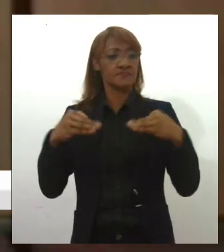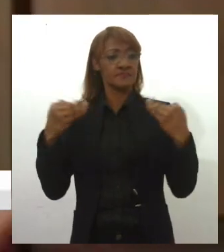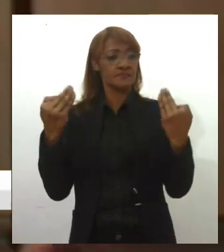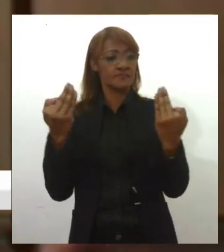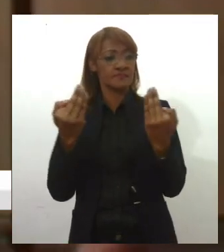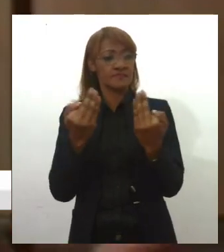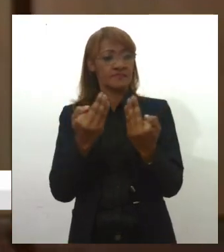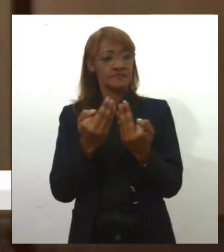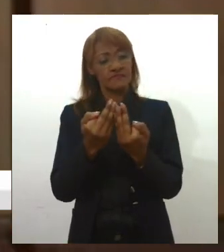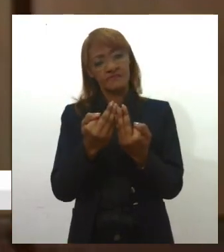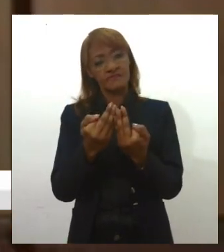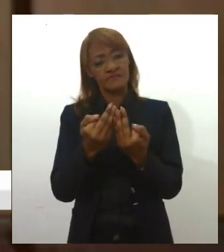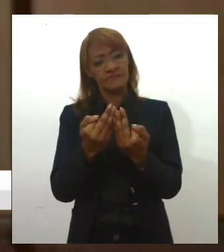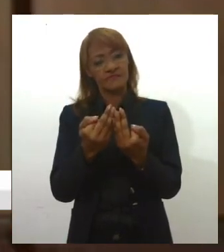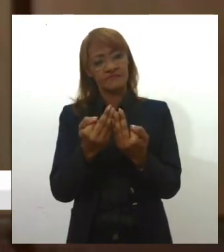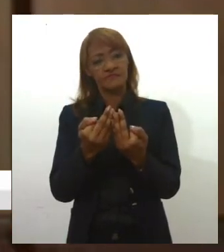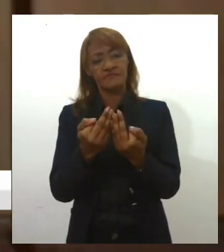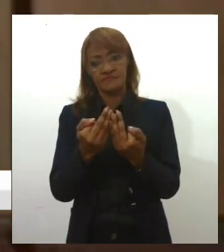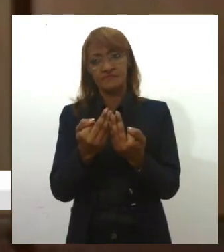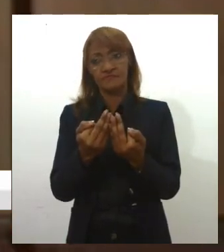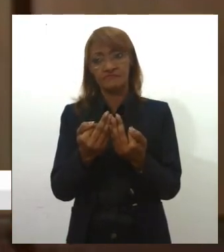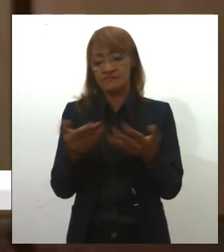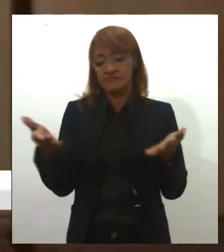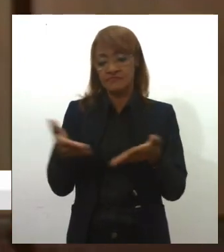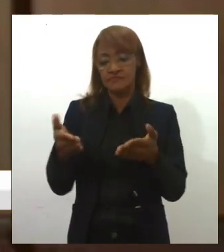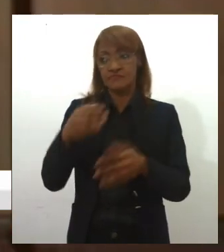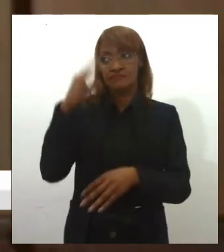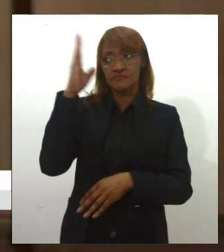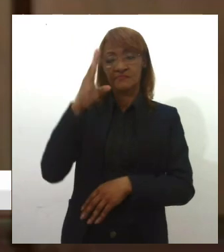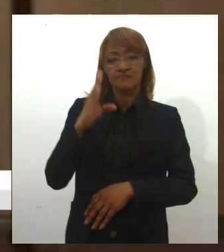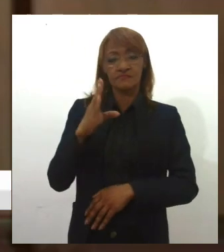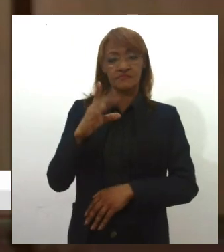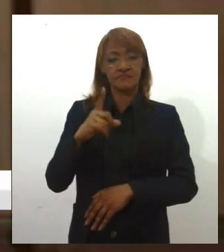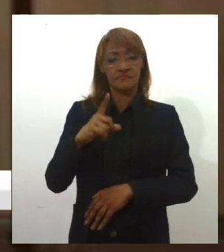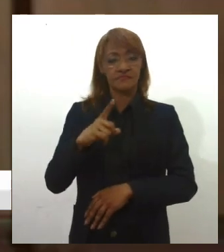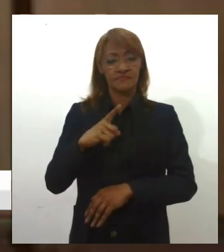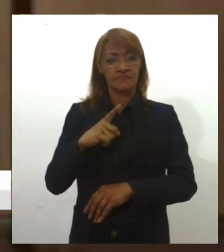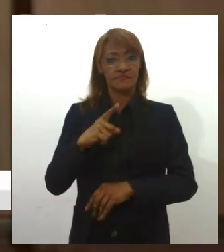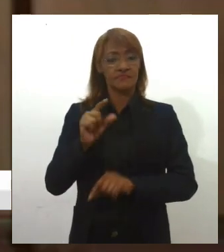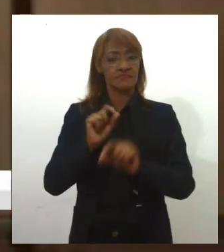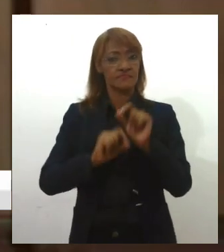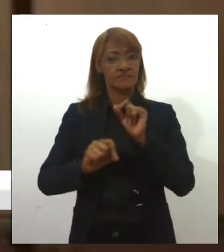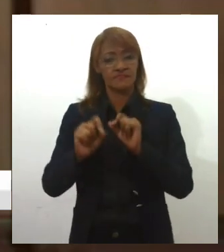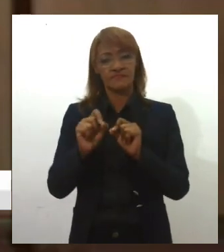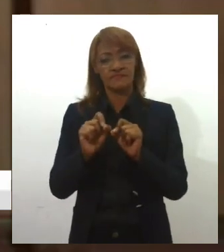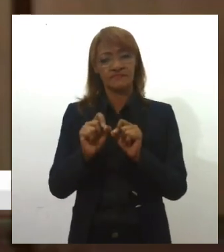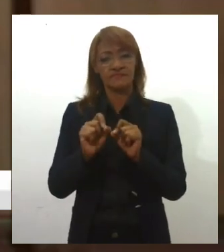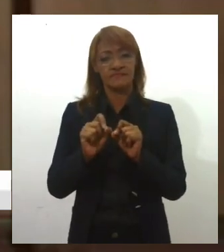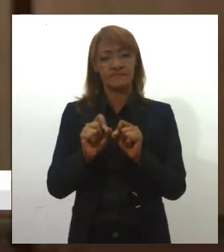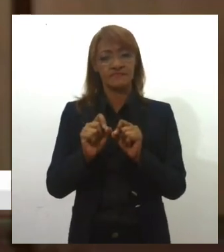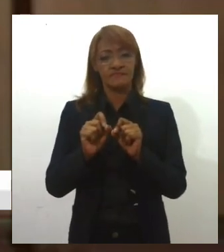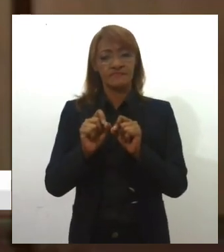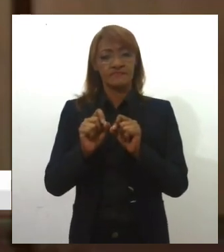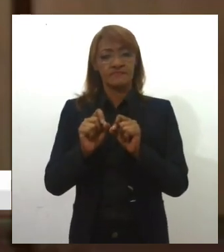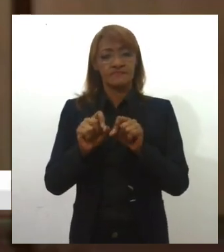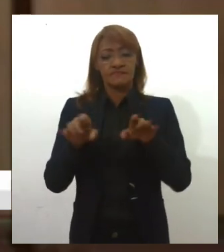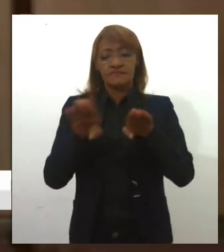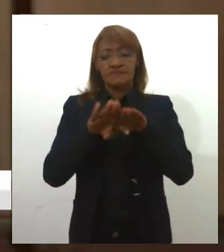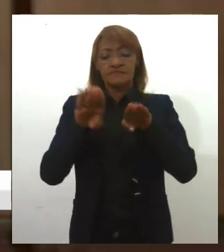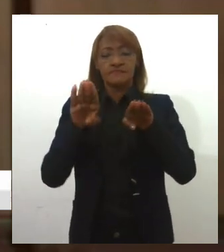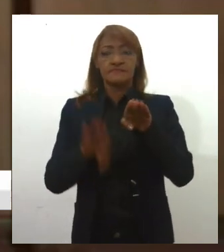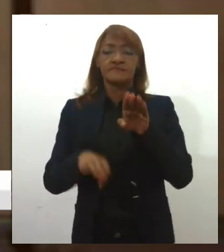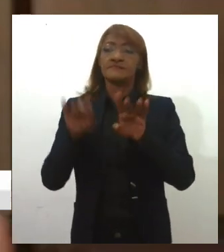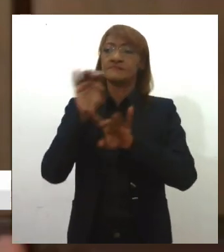um país de dimensão continental, sim, como é o Brasil, em um país de tanta desigualdade